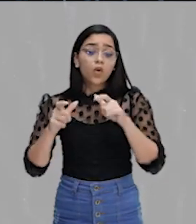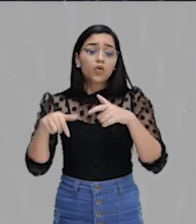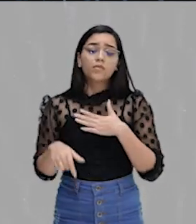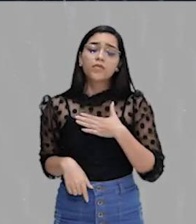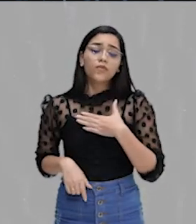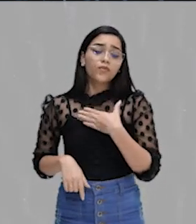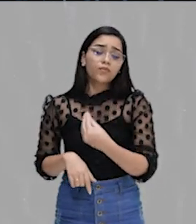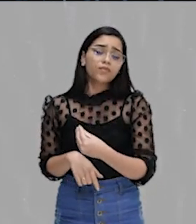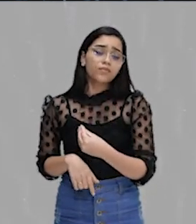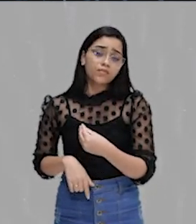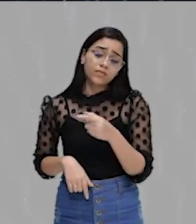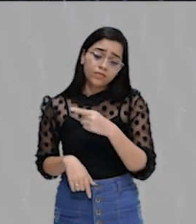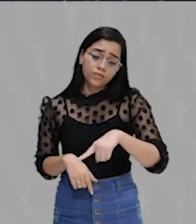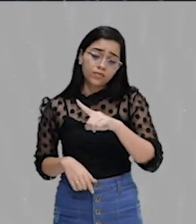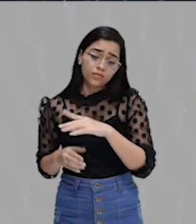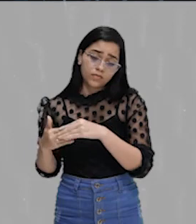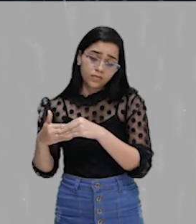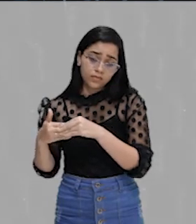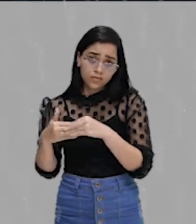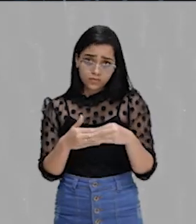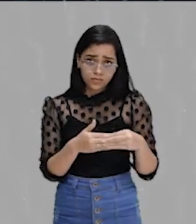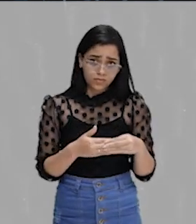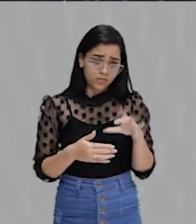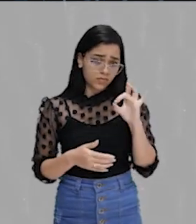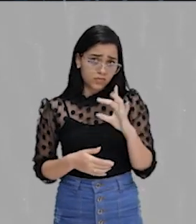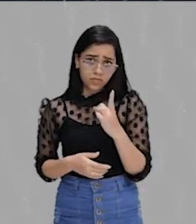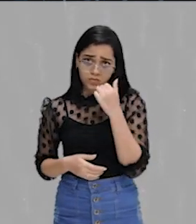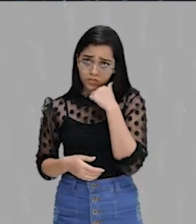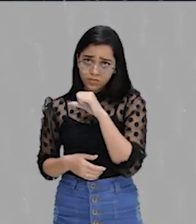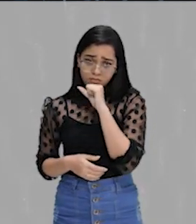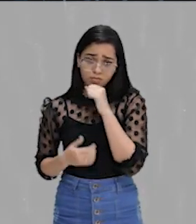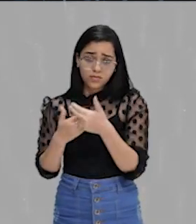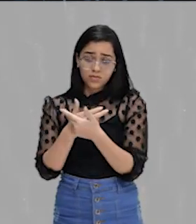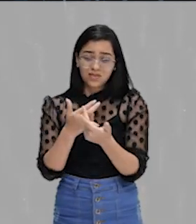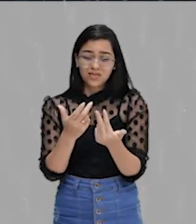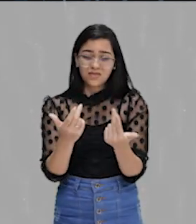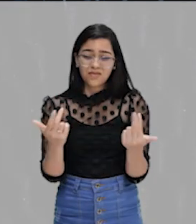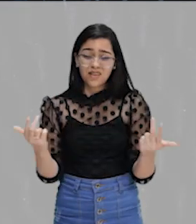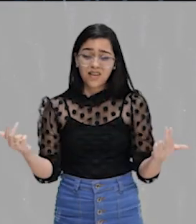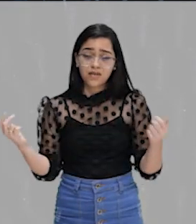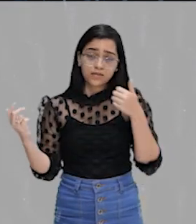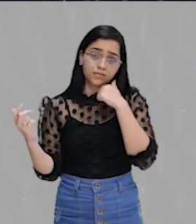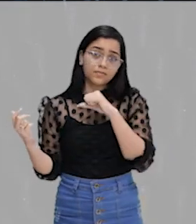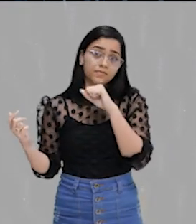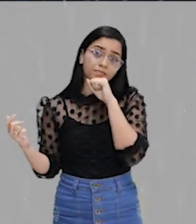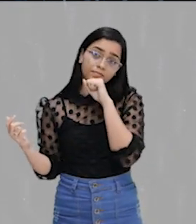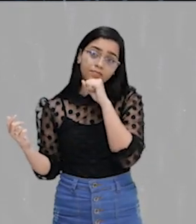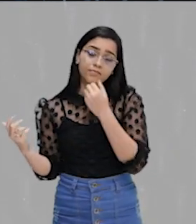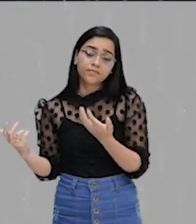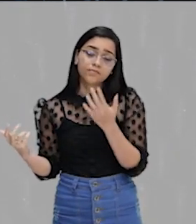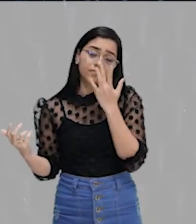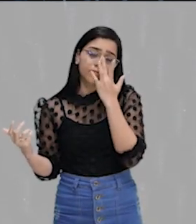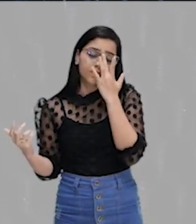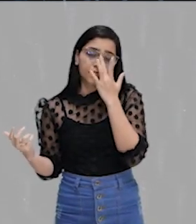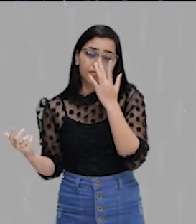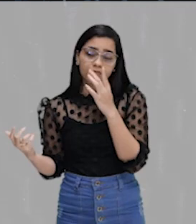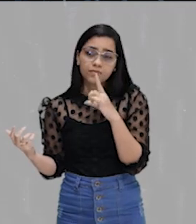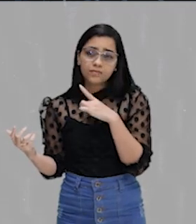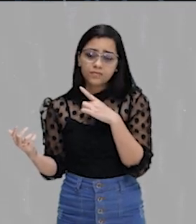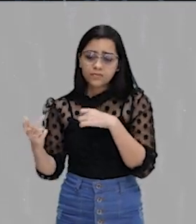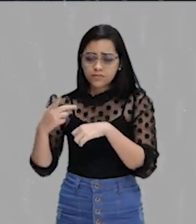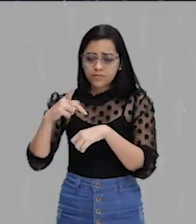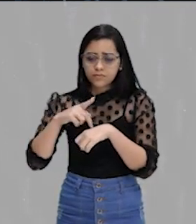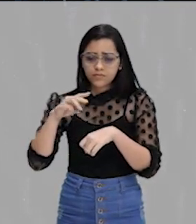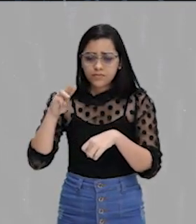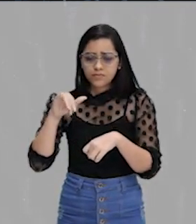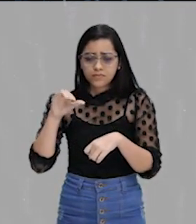Aonde está meu filho que vocês levaram? E não é só uma mãe, porque são várias mães que vão ali para a Praça de